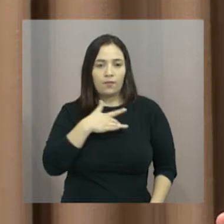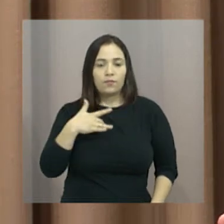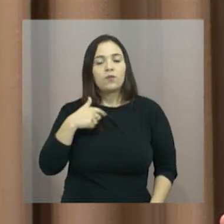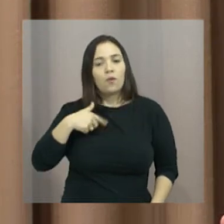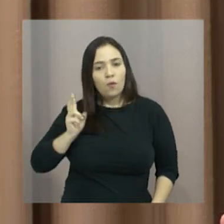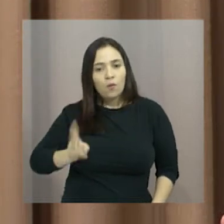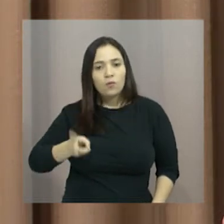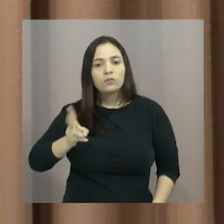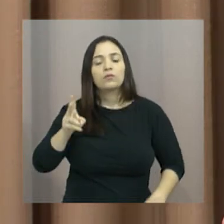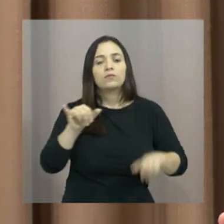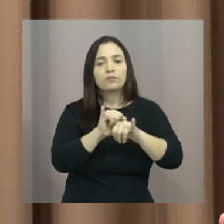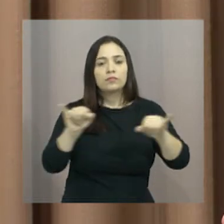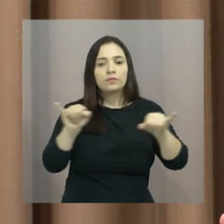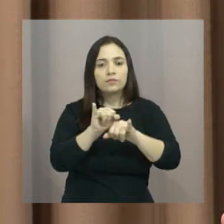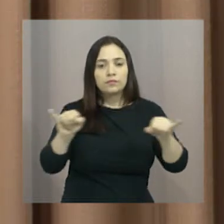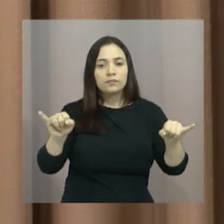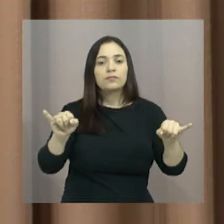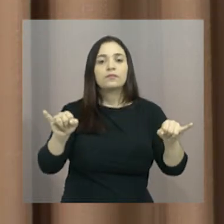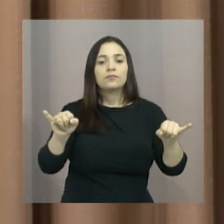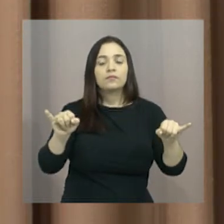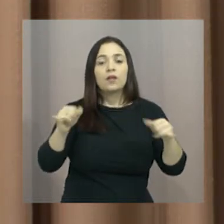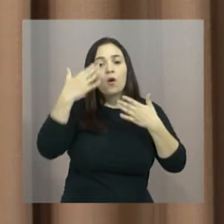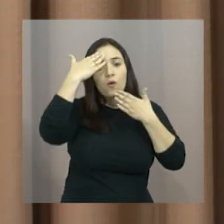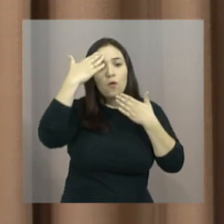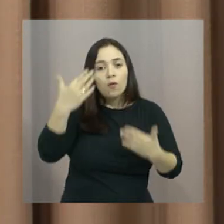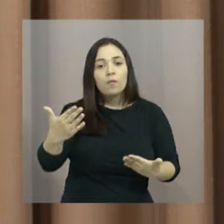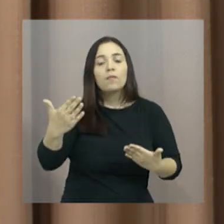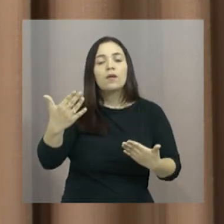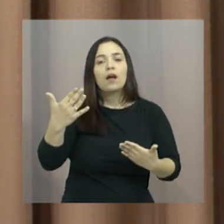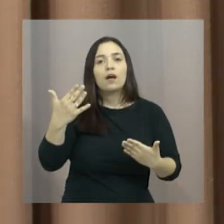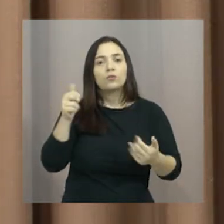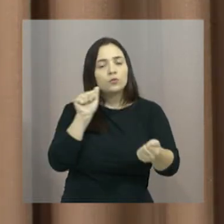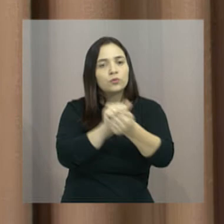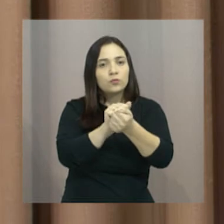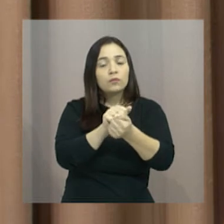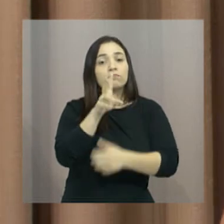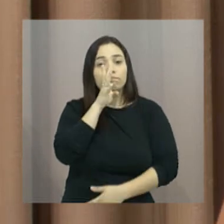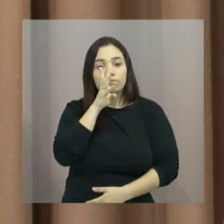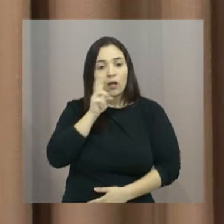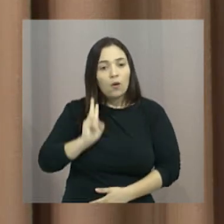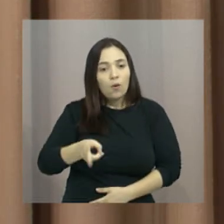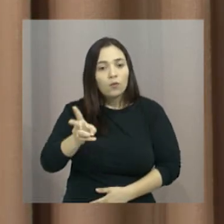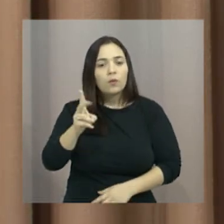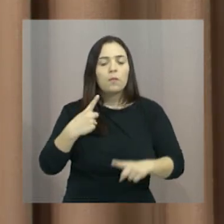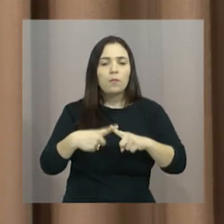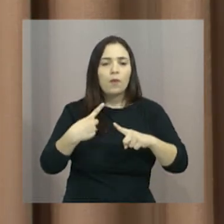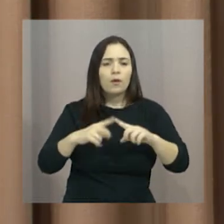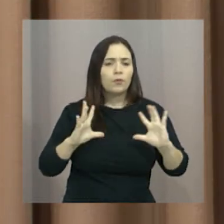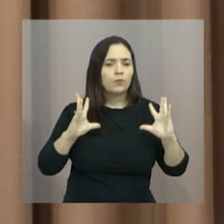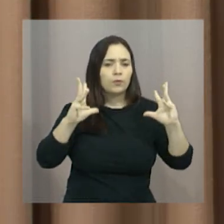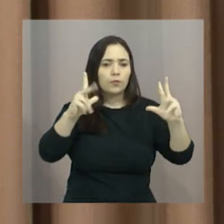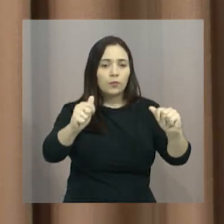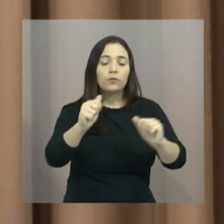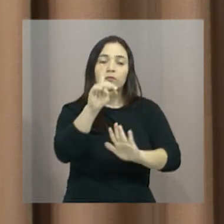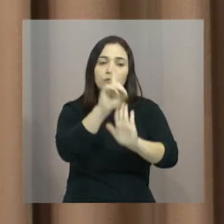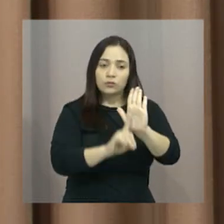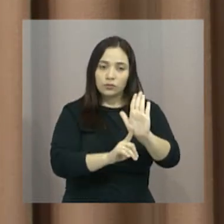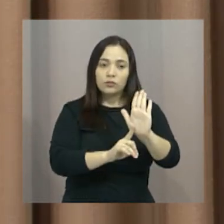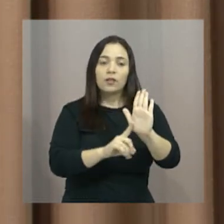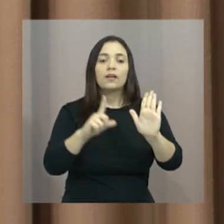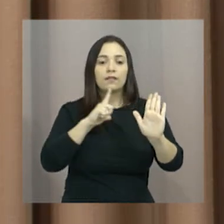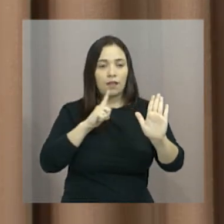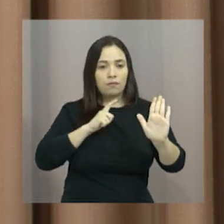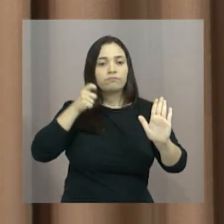continuo deixando para você o meu recado, né? Obrigada pela sua companhia, fique atento, porque tudo aquilo que é direito e se é